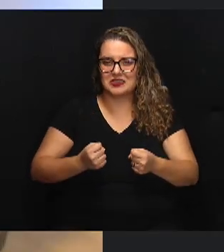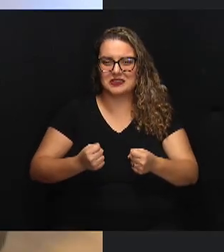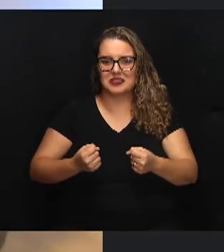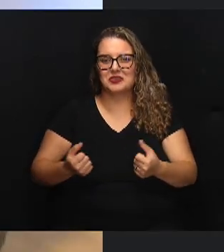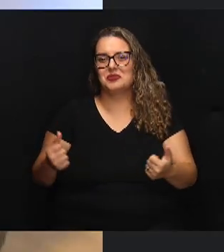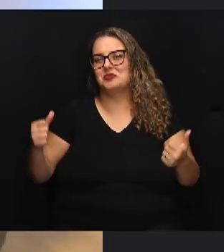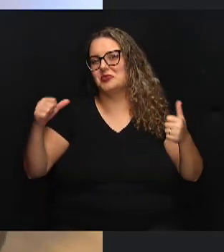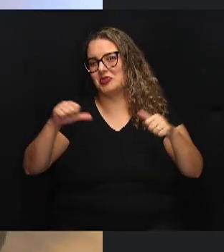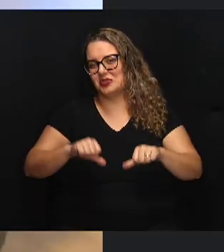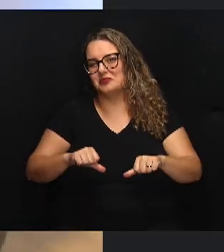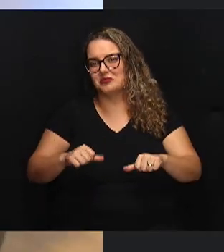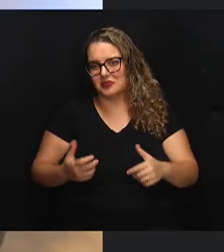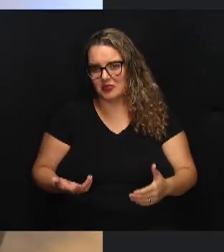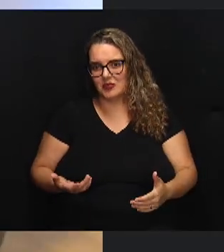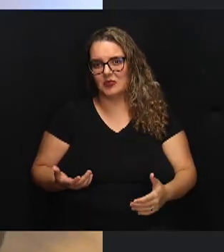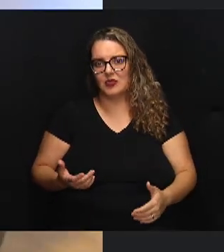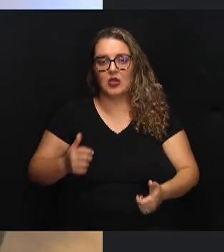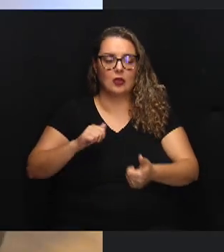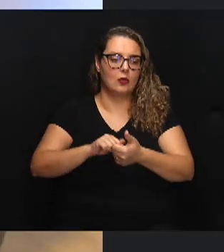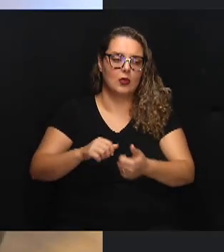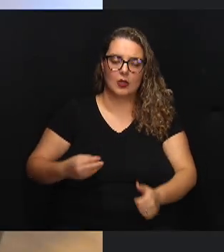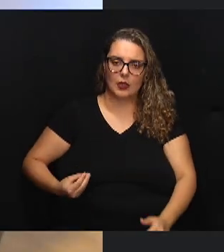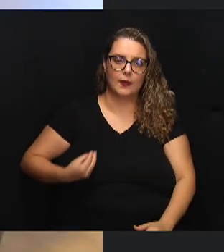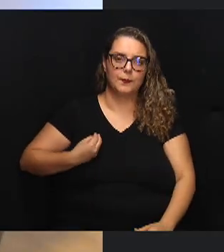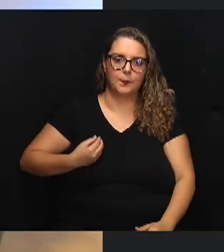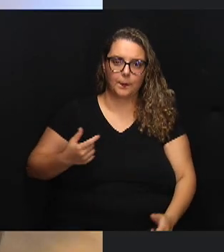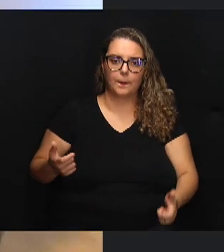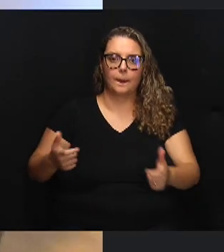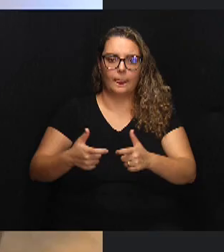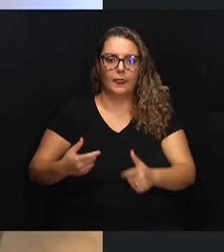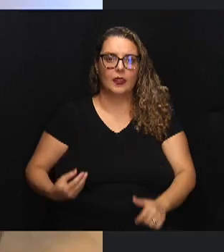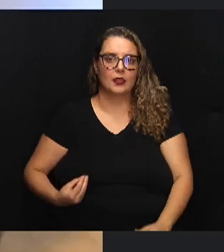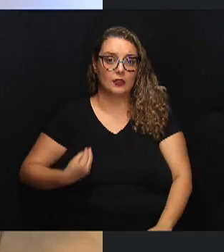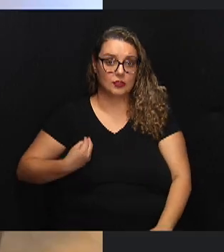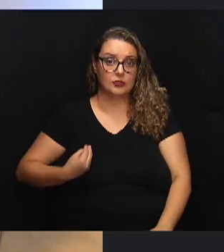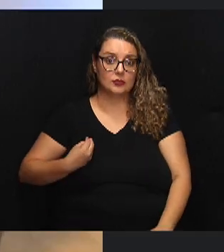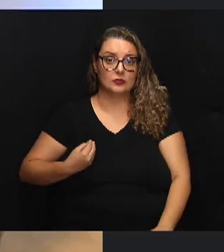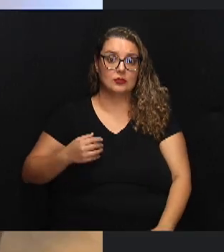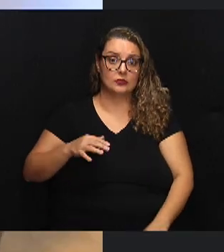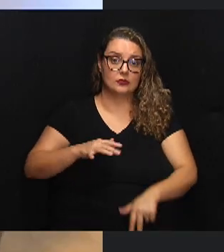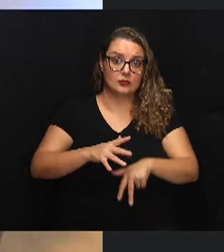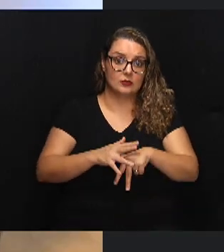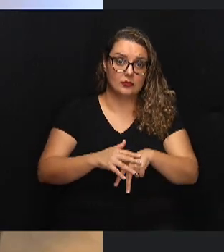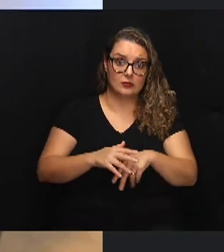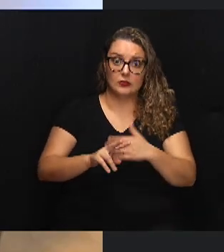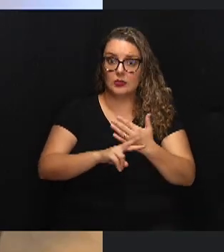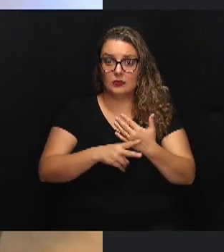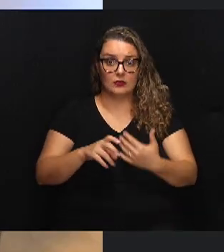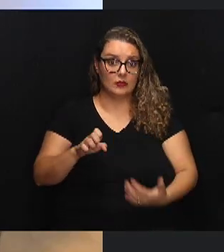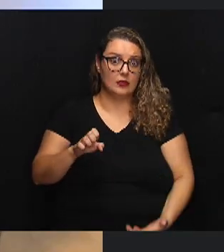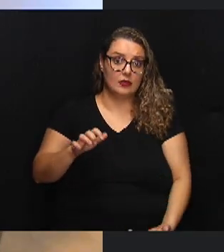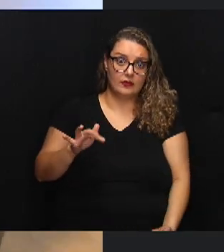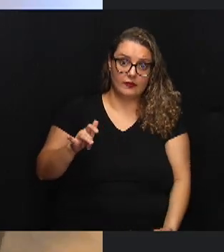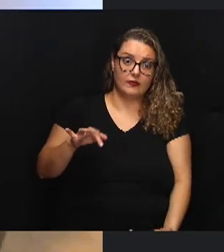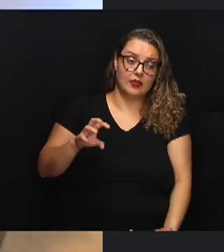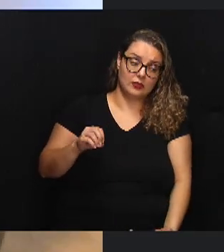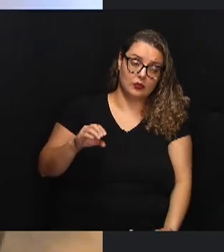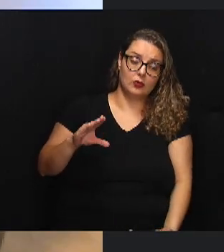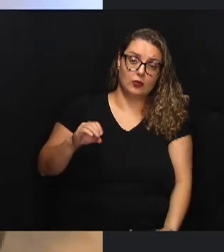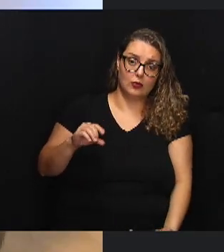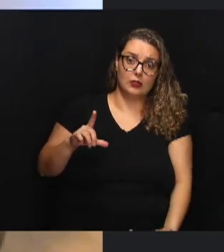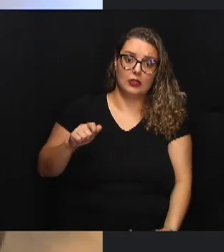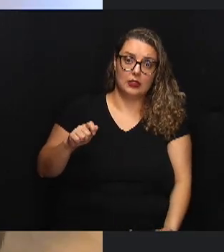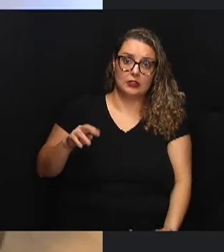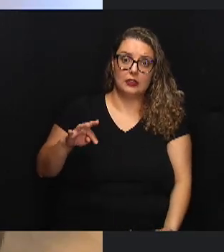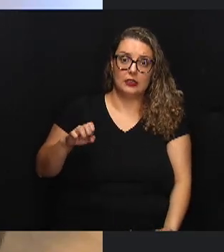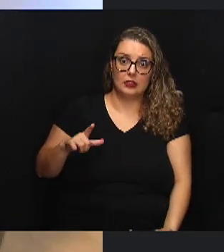possa, de certa forma, piorar a qualidade de vida e diminuir a sobrevida do paciente devido a efeitos colaterais, às vezes, muito agressivos,